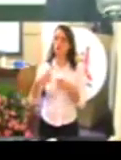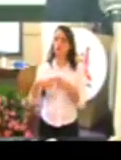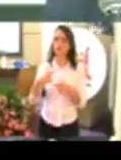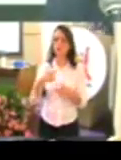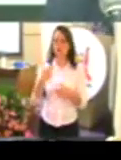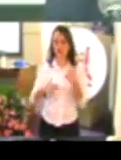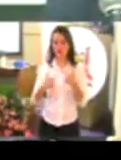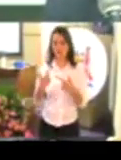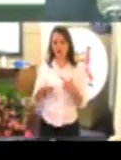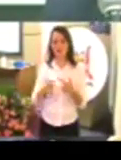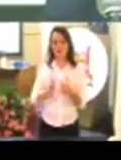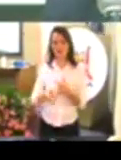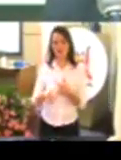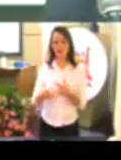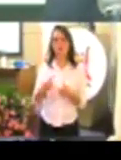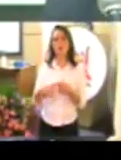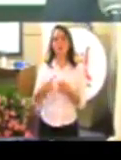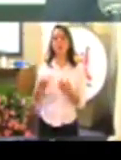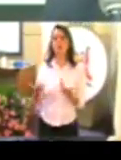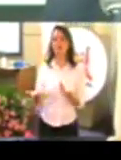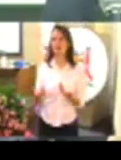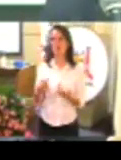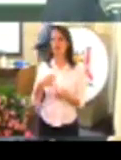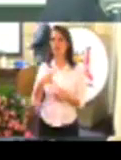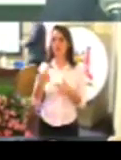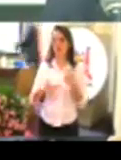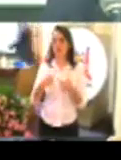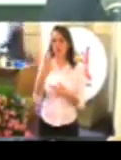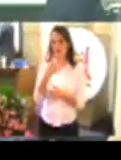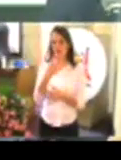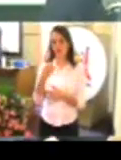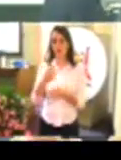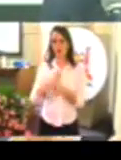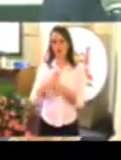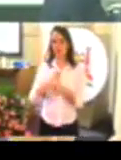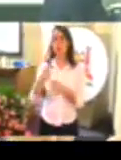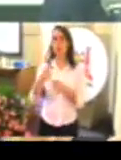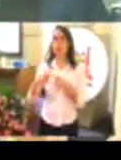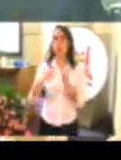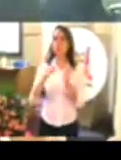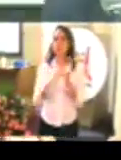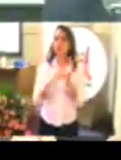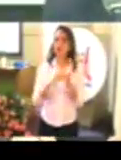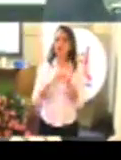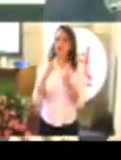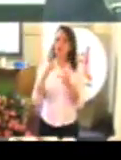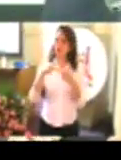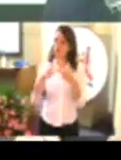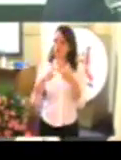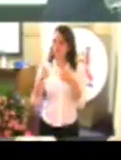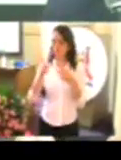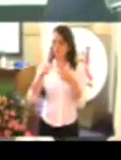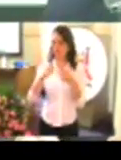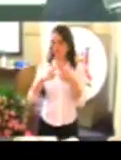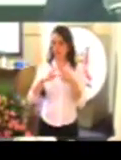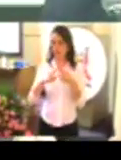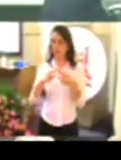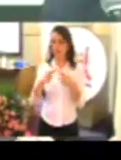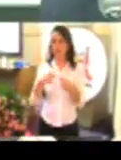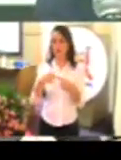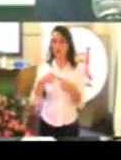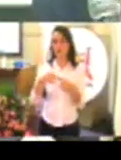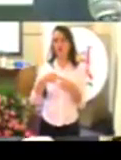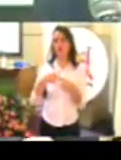que eu ainda estou há 41 anos no Senado. Por dois motivos. Primeiro,